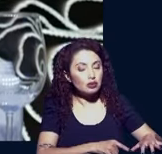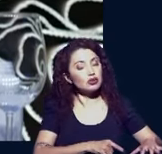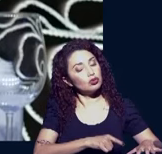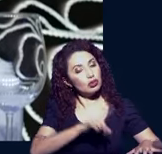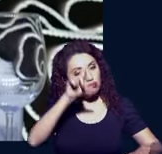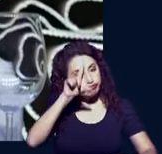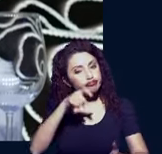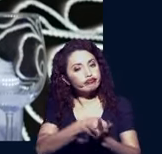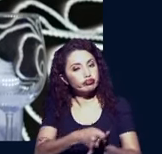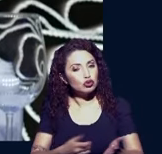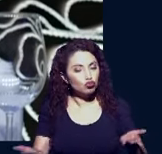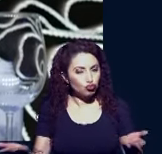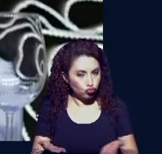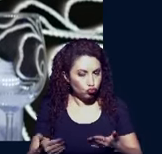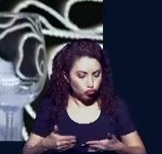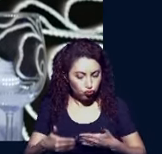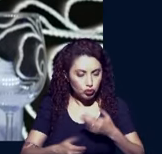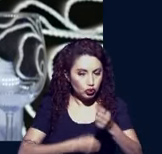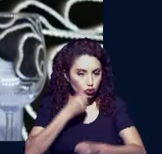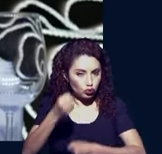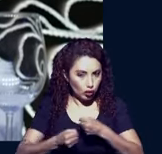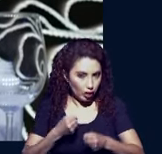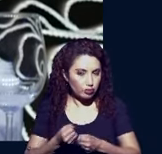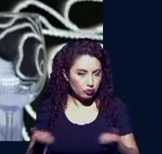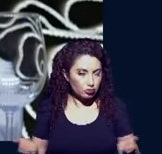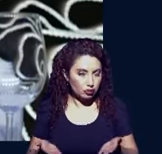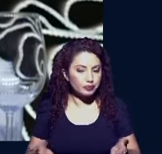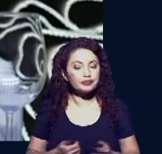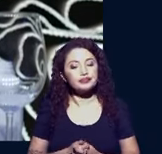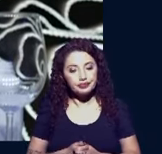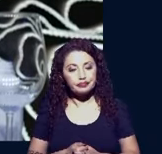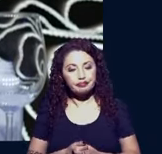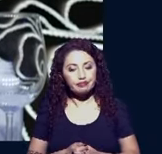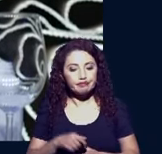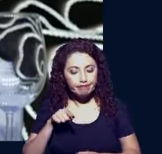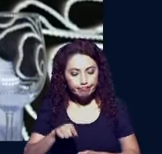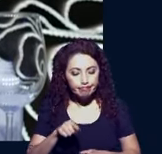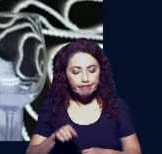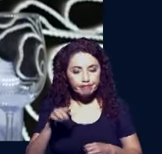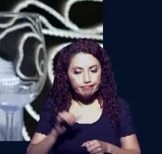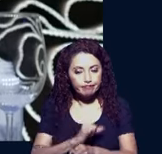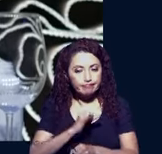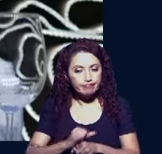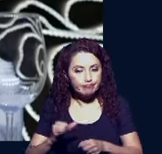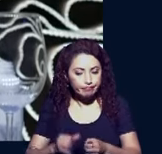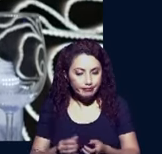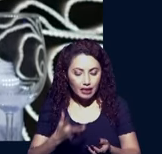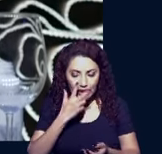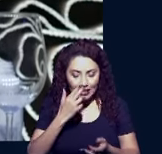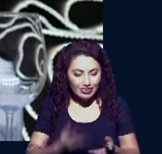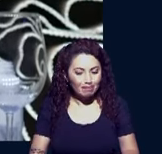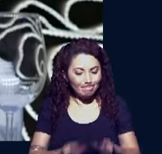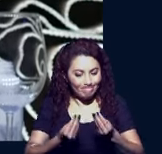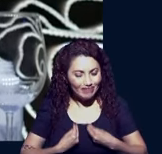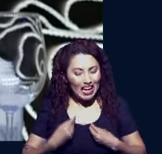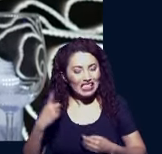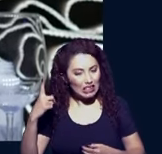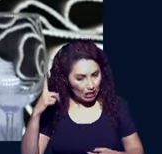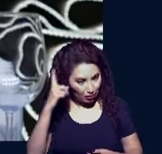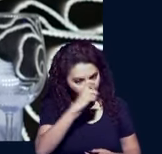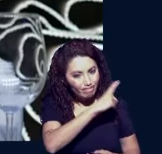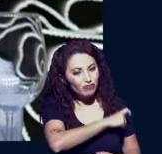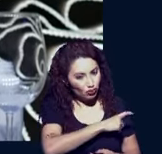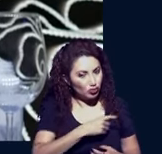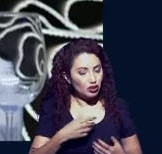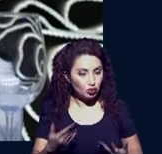últimos anos e agora mais recente também medidas que nos causam dificuldades Tá certo veja